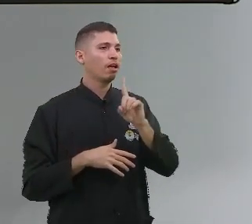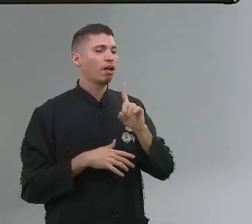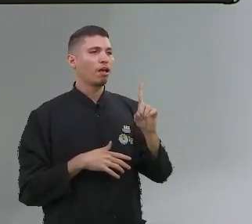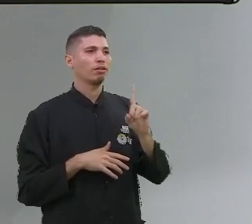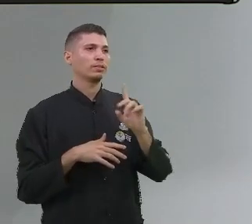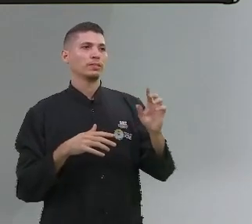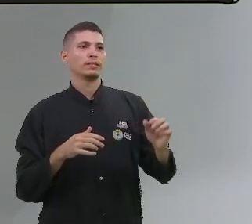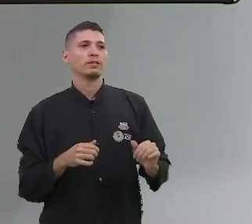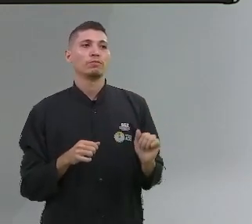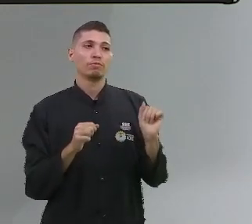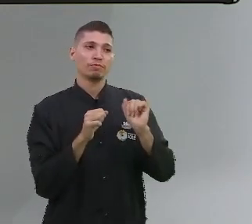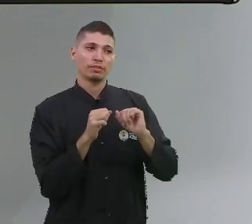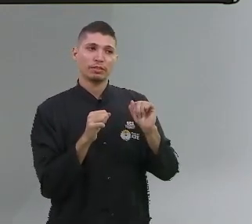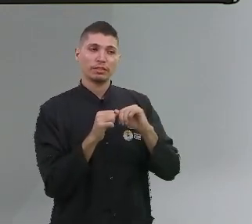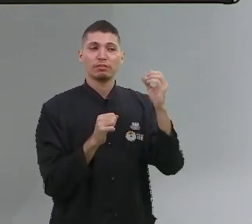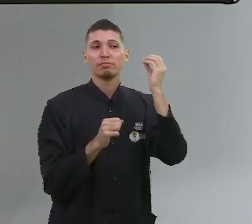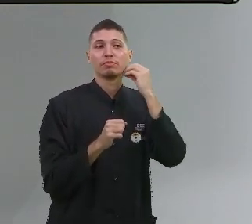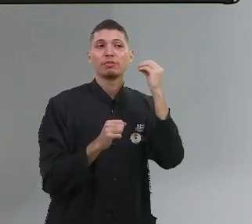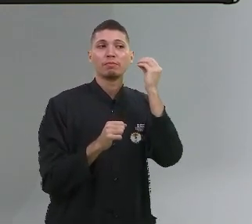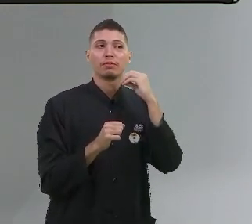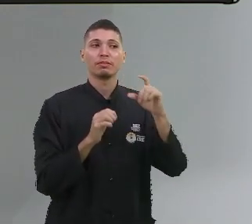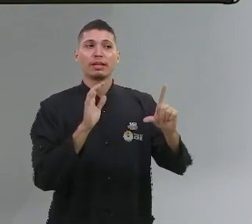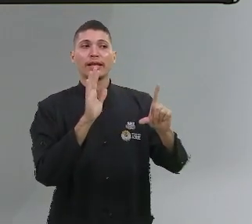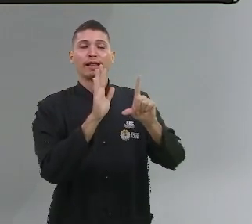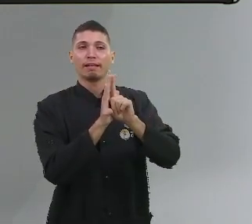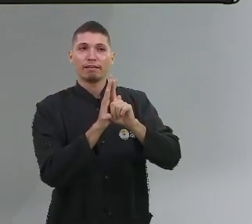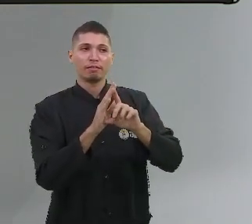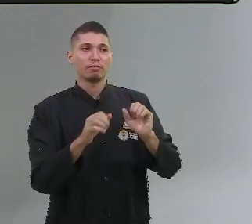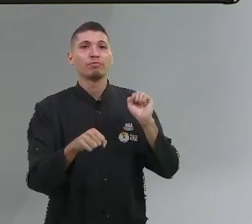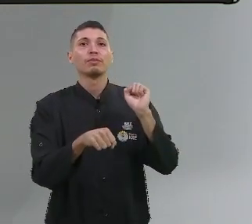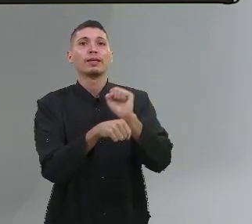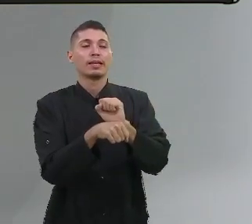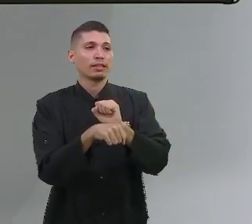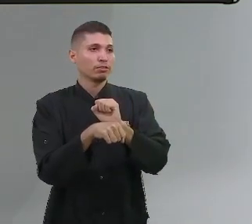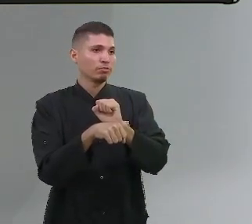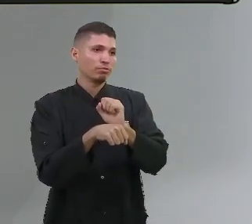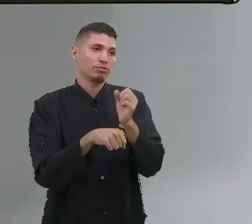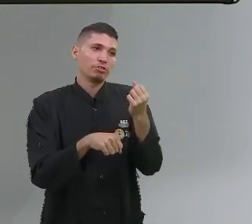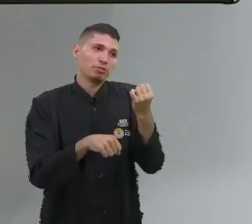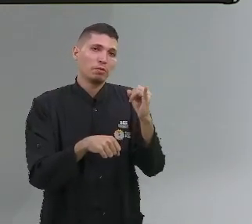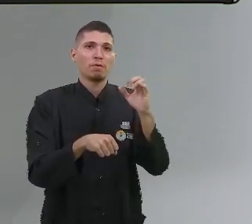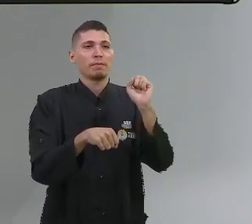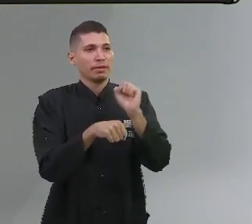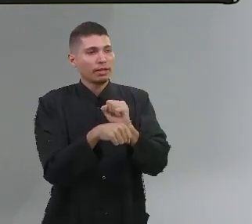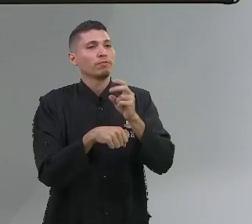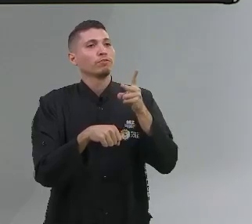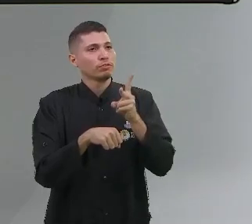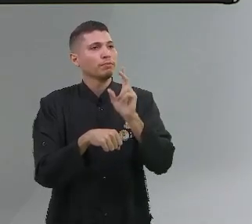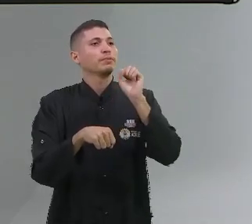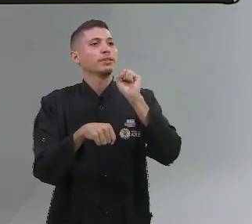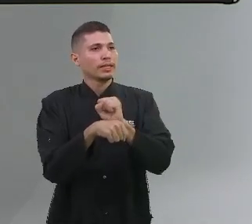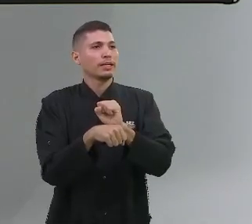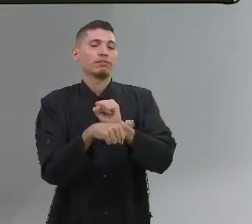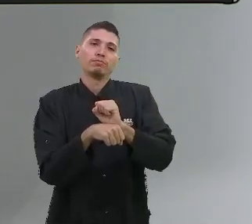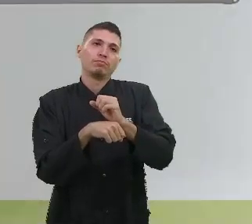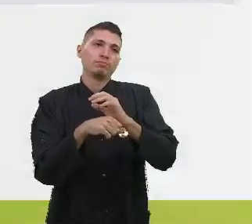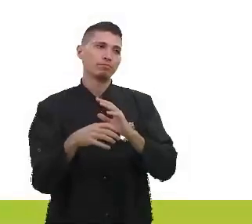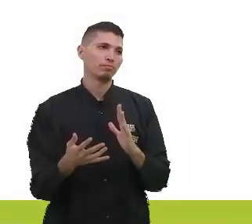lei. Eu estou em repouso, então a tendência minha é permanecer em repouso, tá bom?